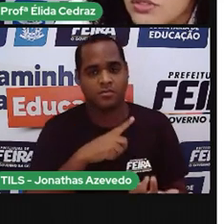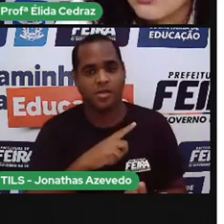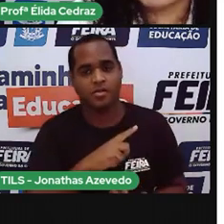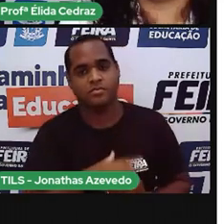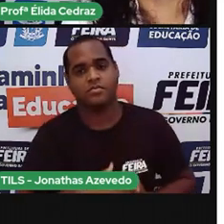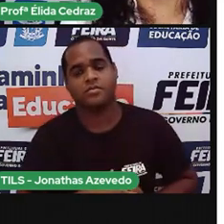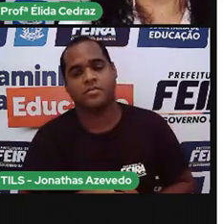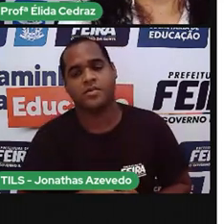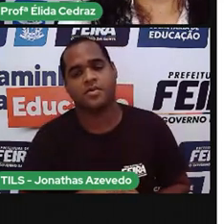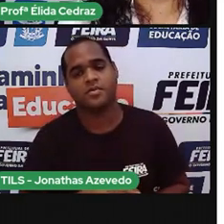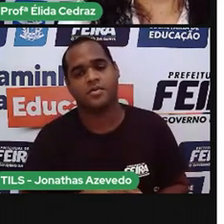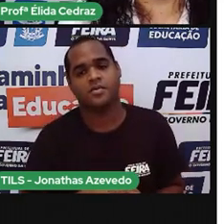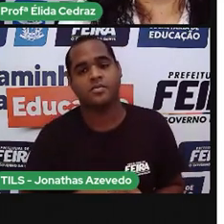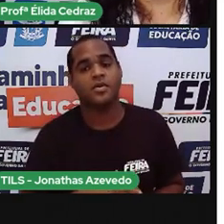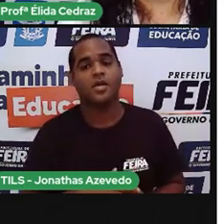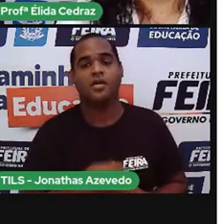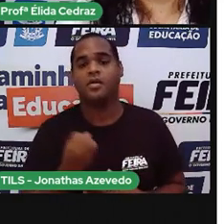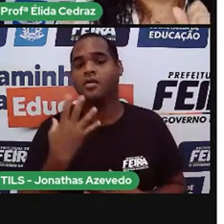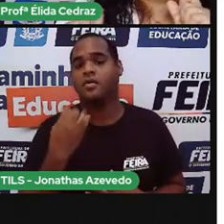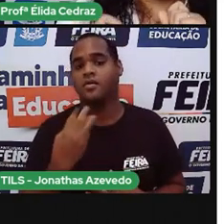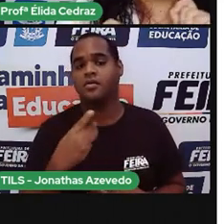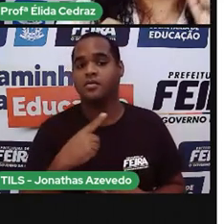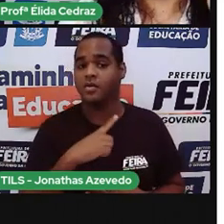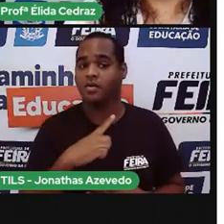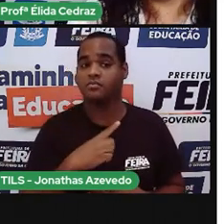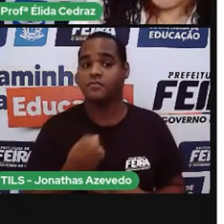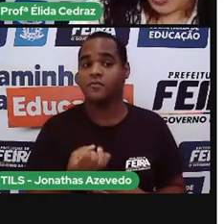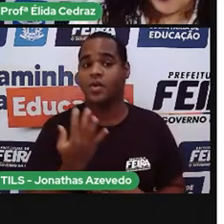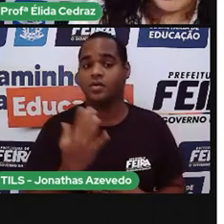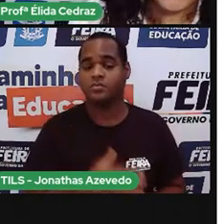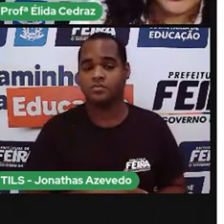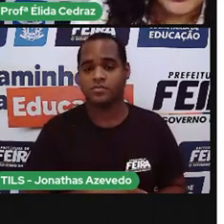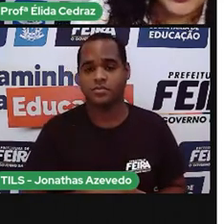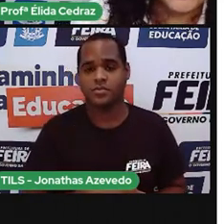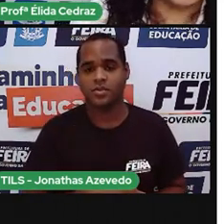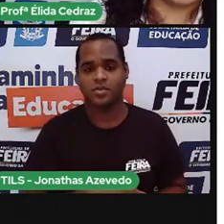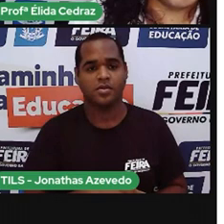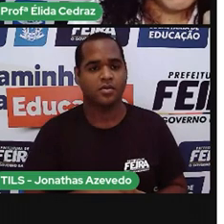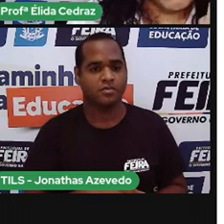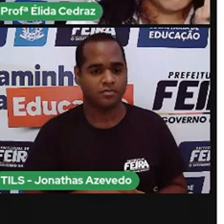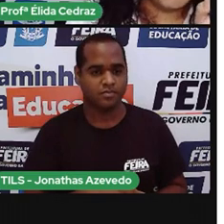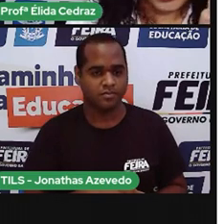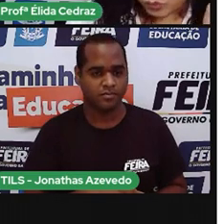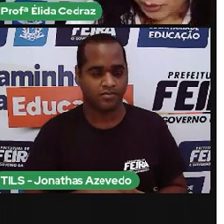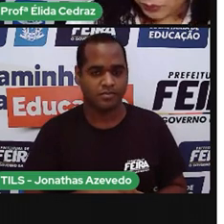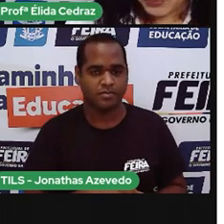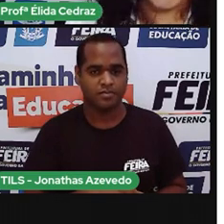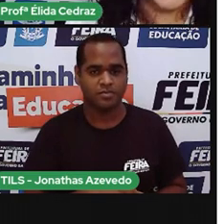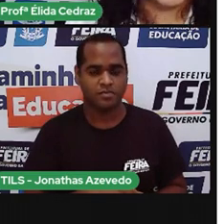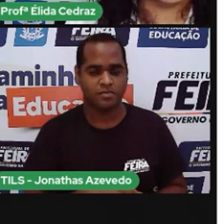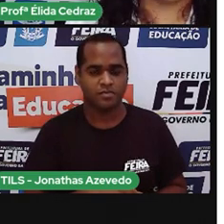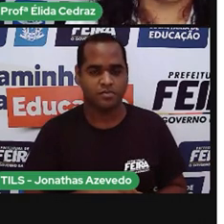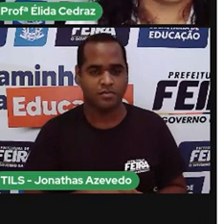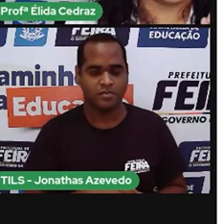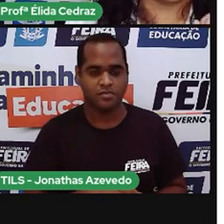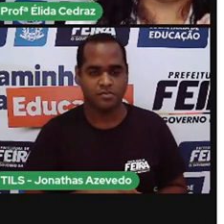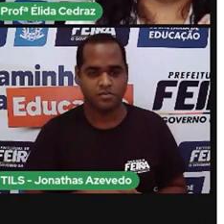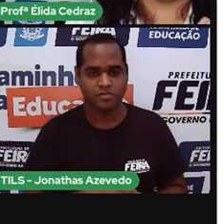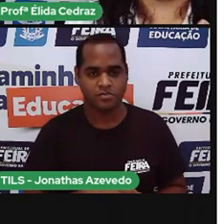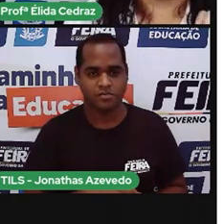quilos vamos ter no total? Vamos ver como foi que o aluno número 1 fez?